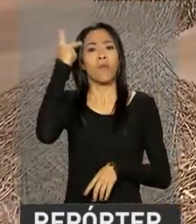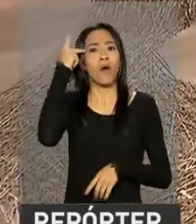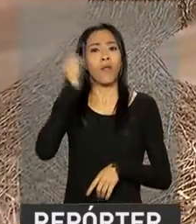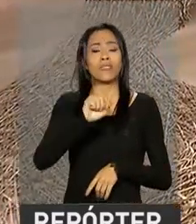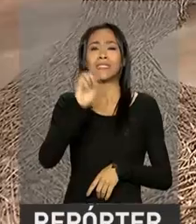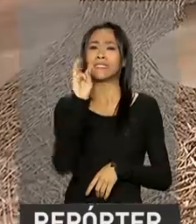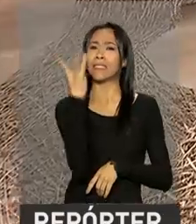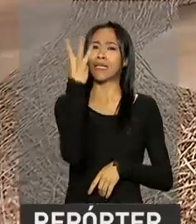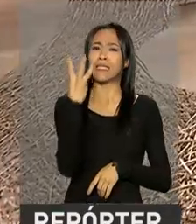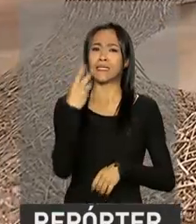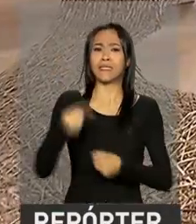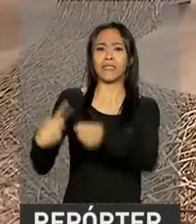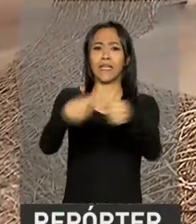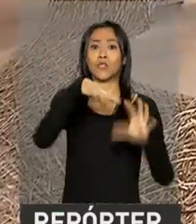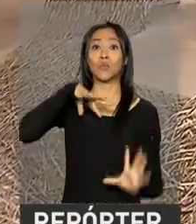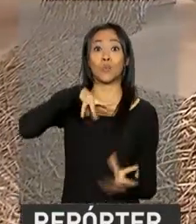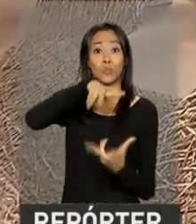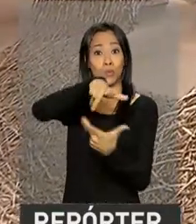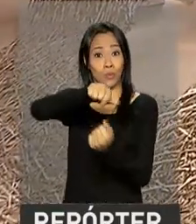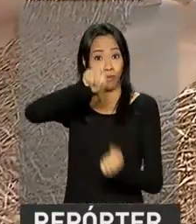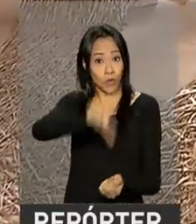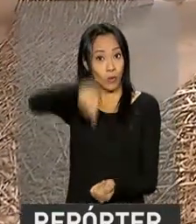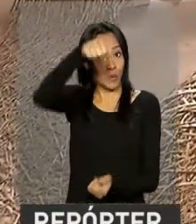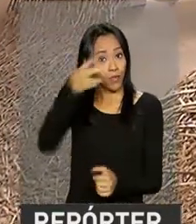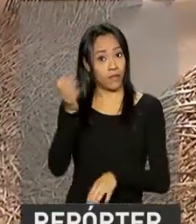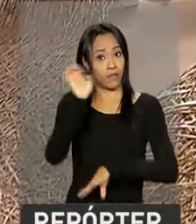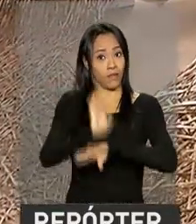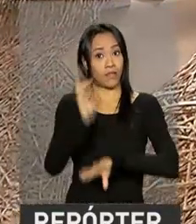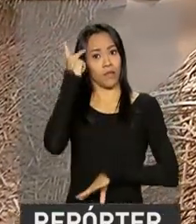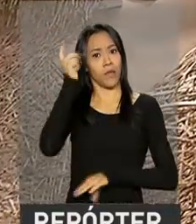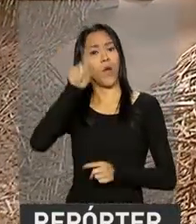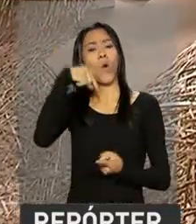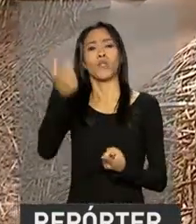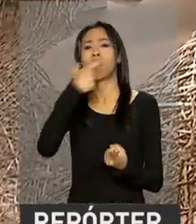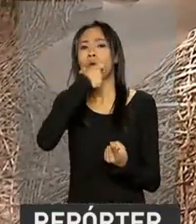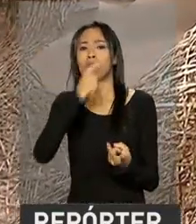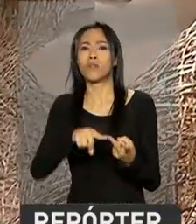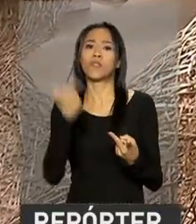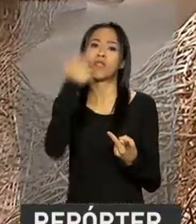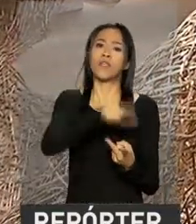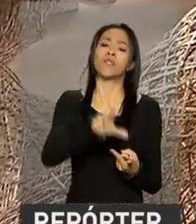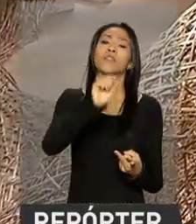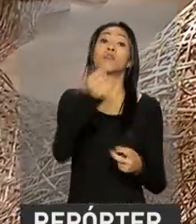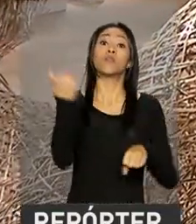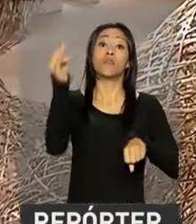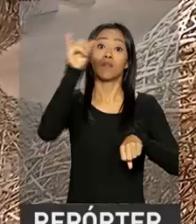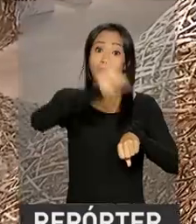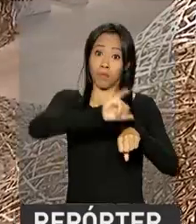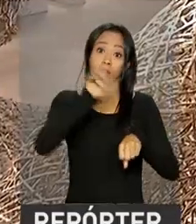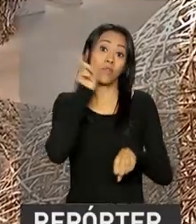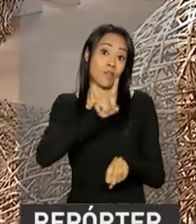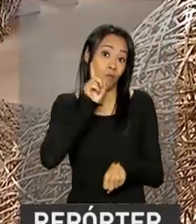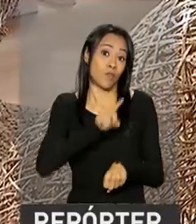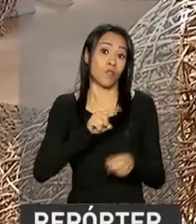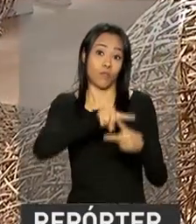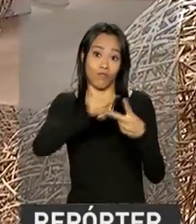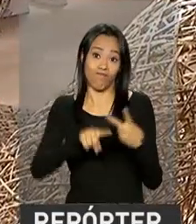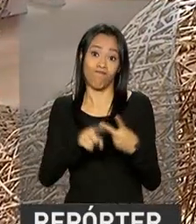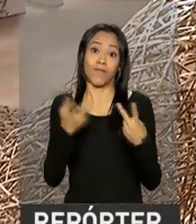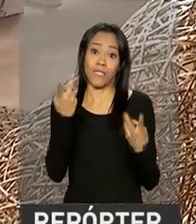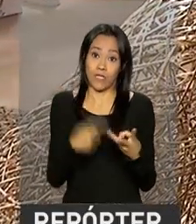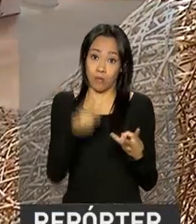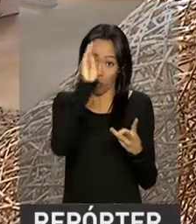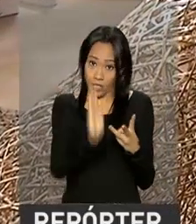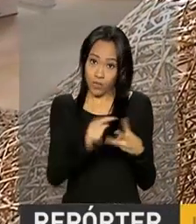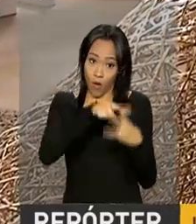mundo a ter um espaço como este. As outras serão Londres, na Inglaterra, e Los Angeles, nos Estados Unidos. A capital